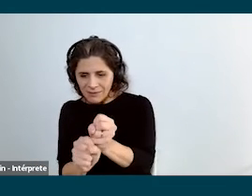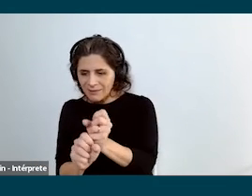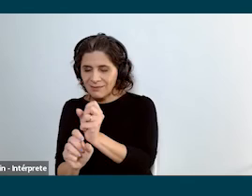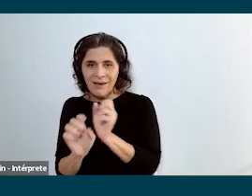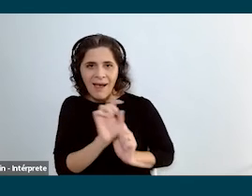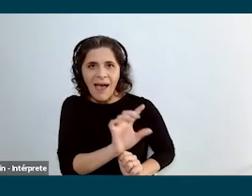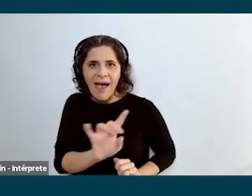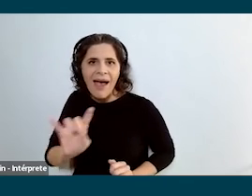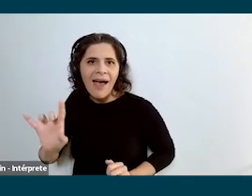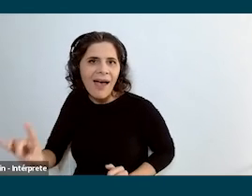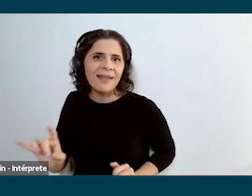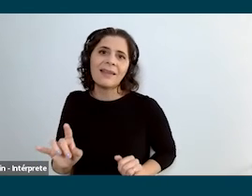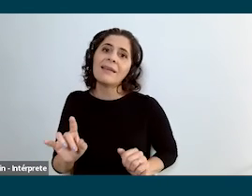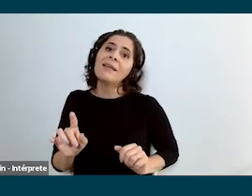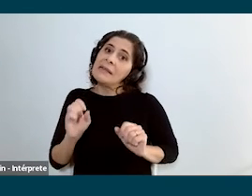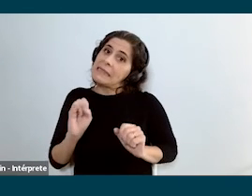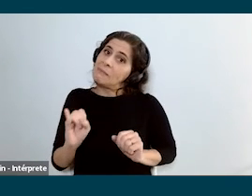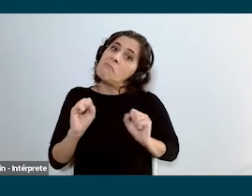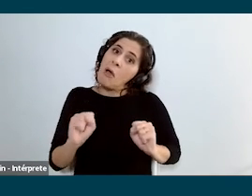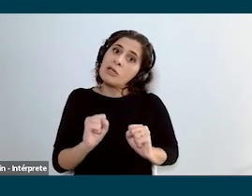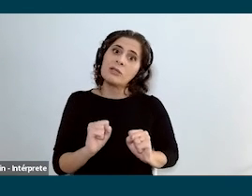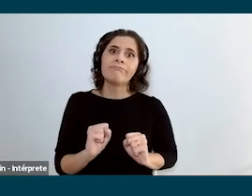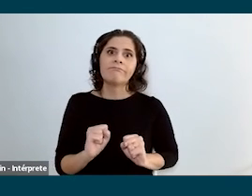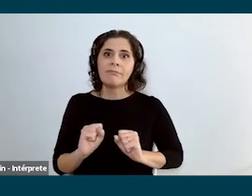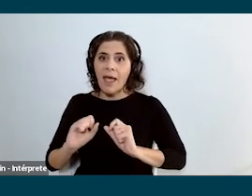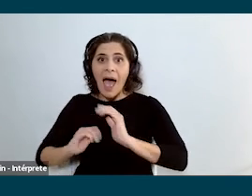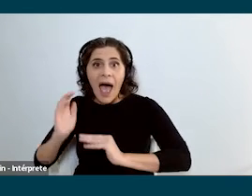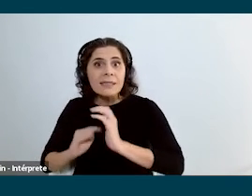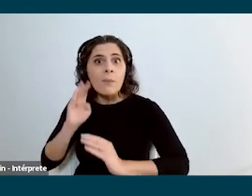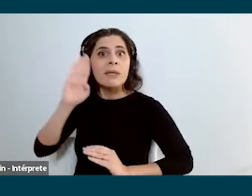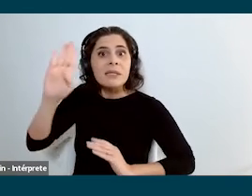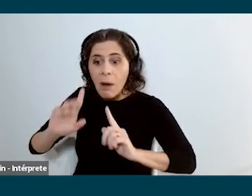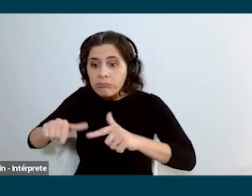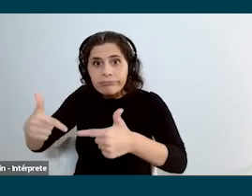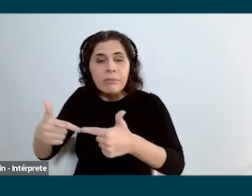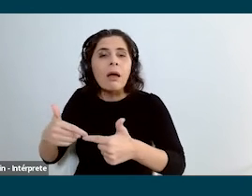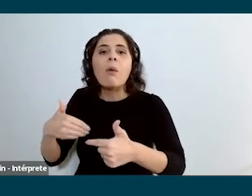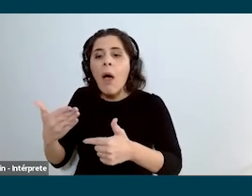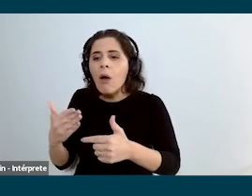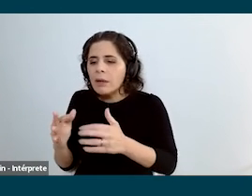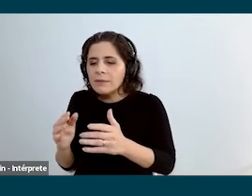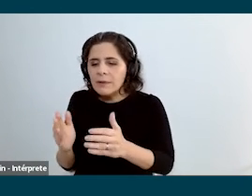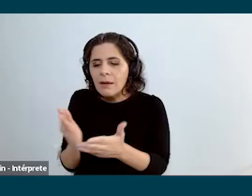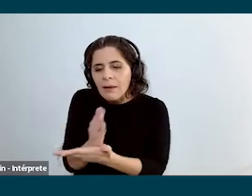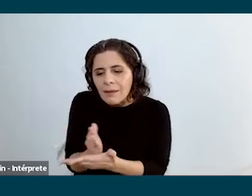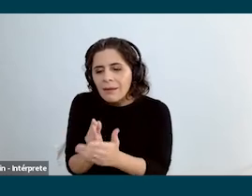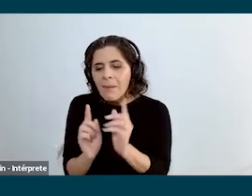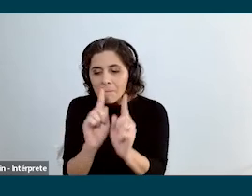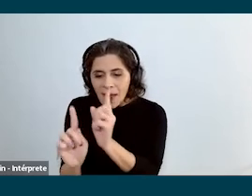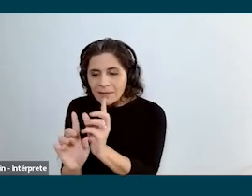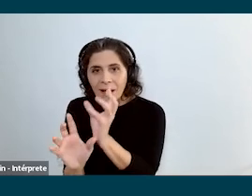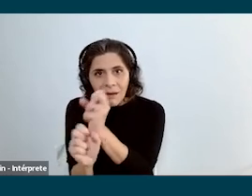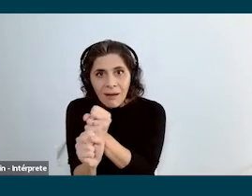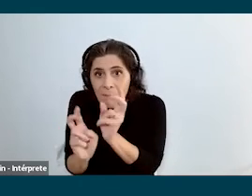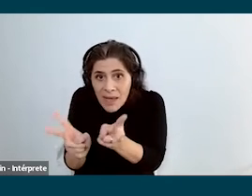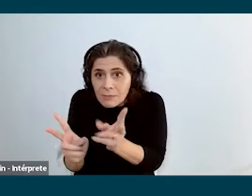então, de alguma forma, juntar os corrections em uma única métrica. Acho que depende muito do